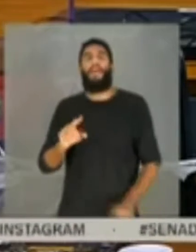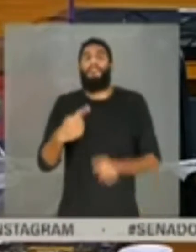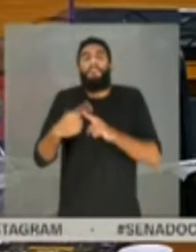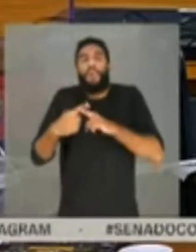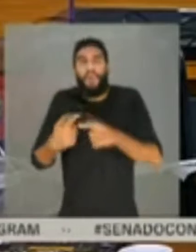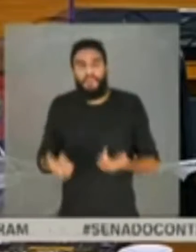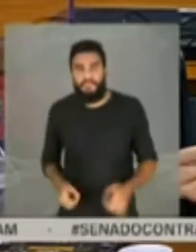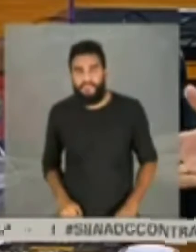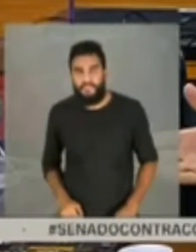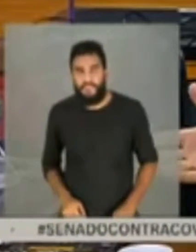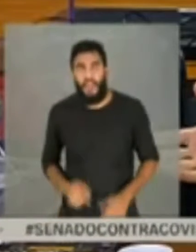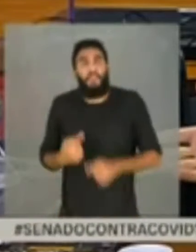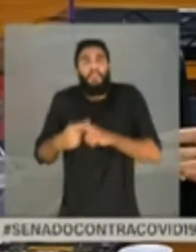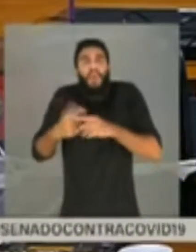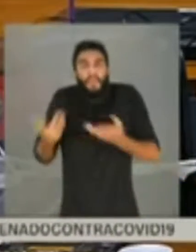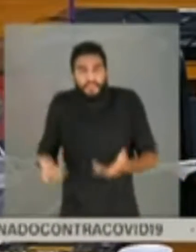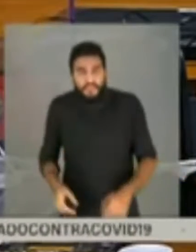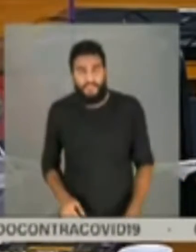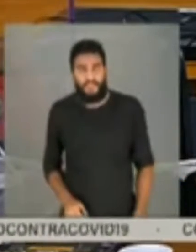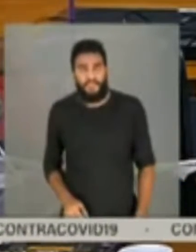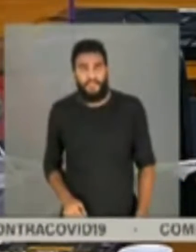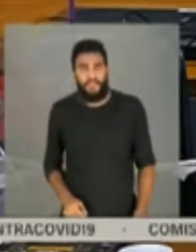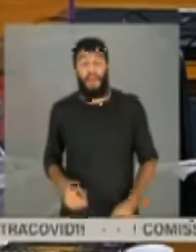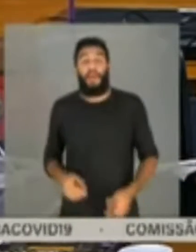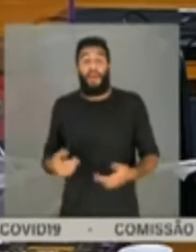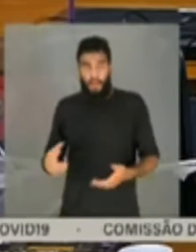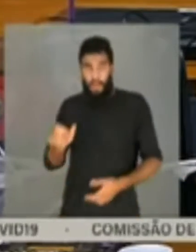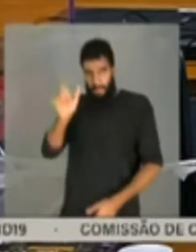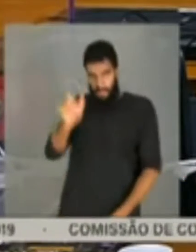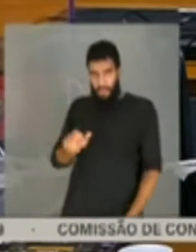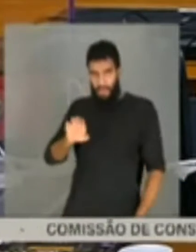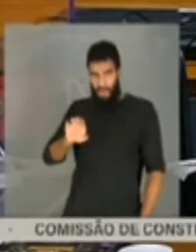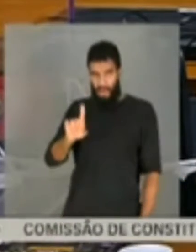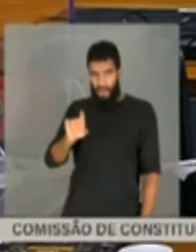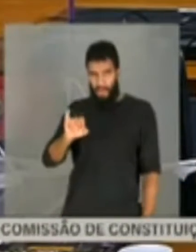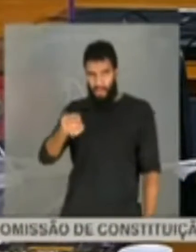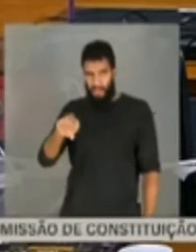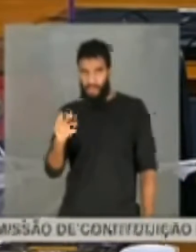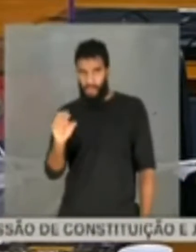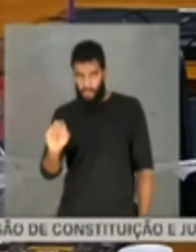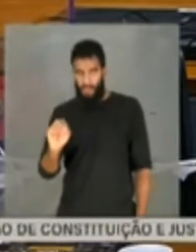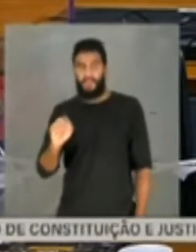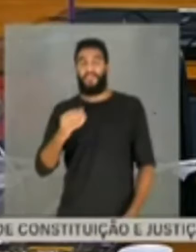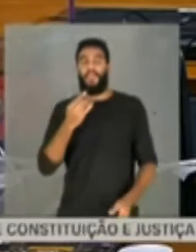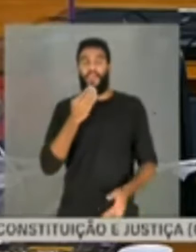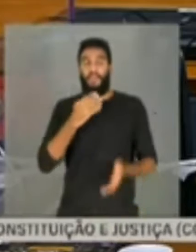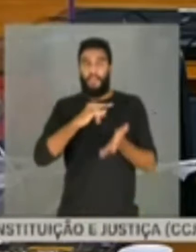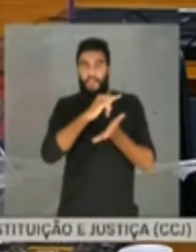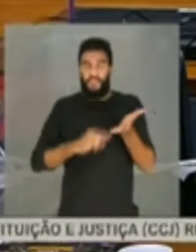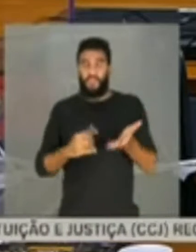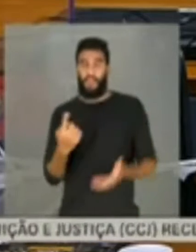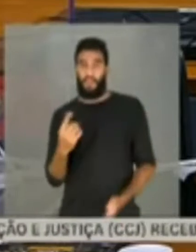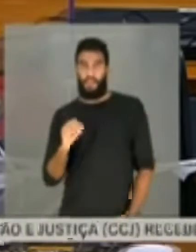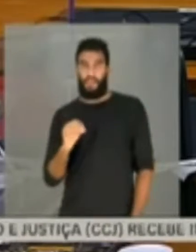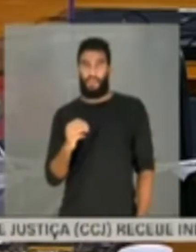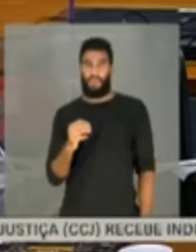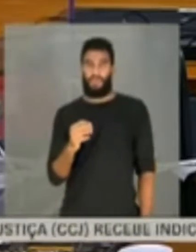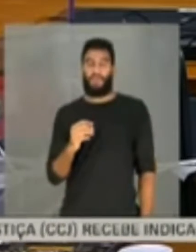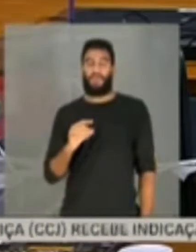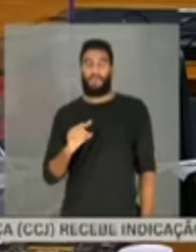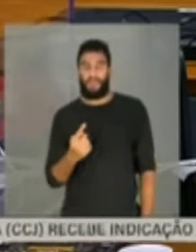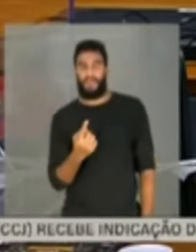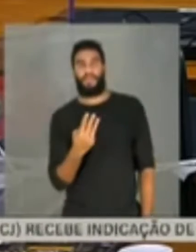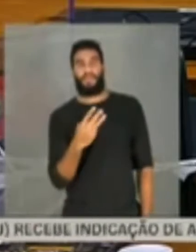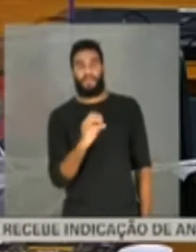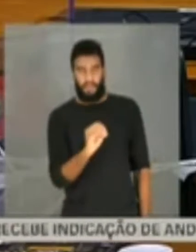Por quê? Por quê? Por falar em Edinho Silva, apresentei o requerimento